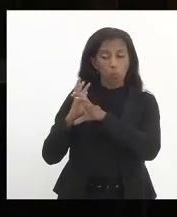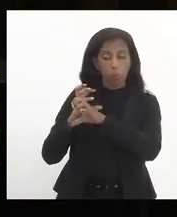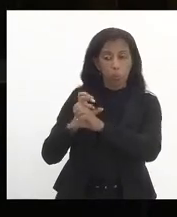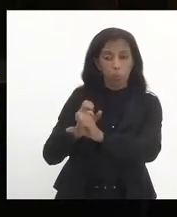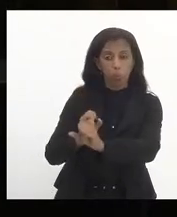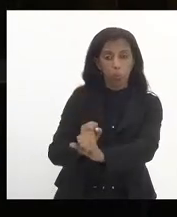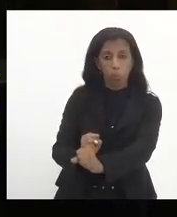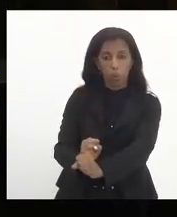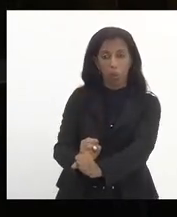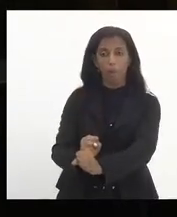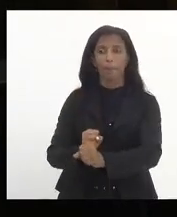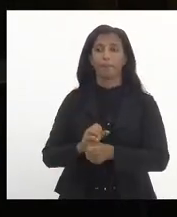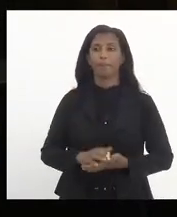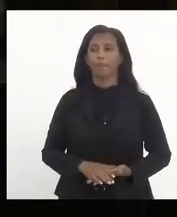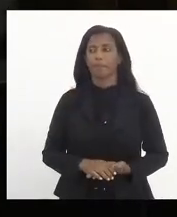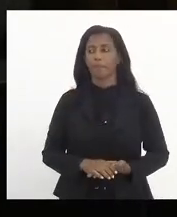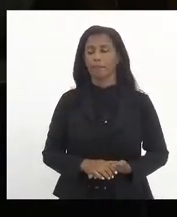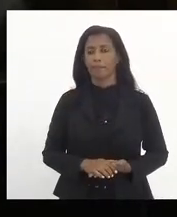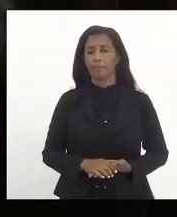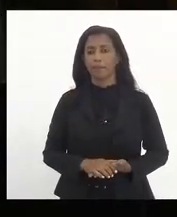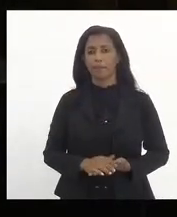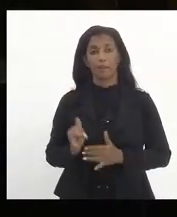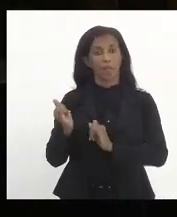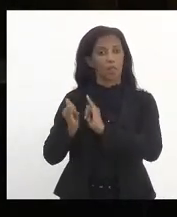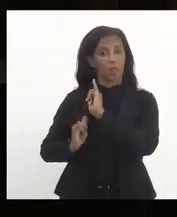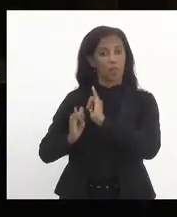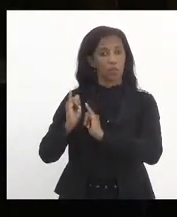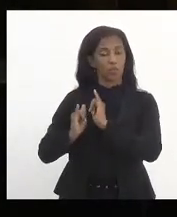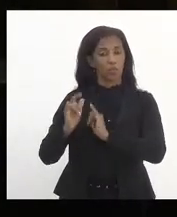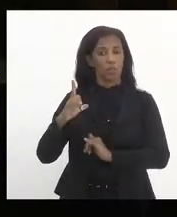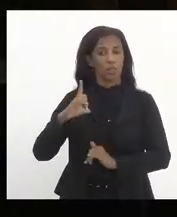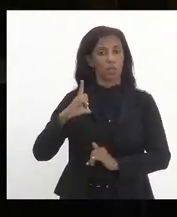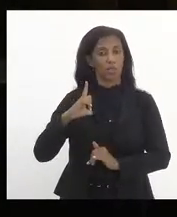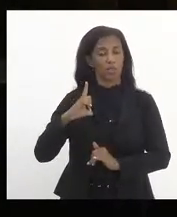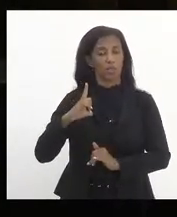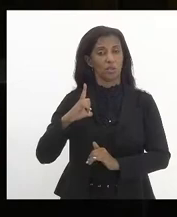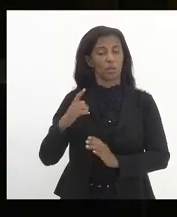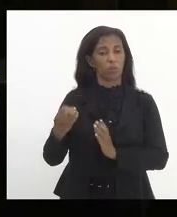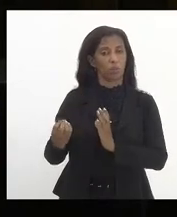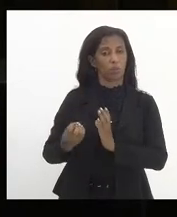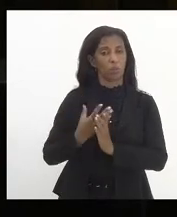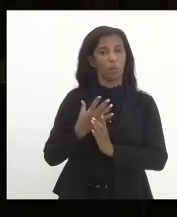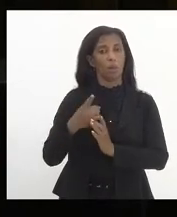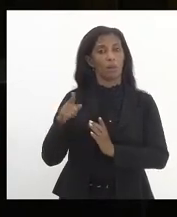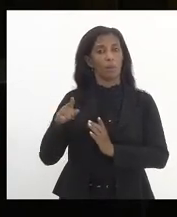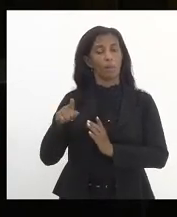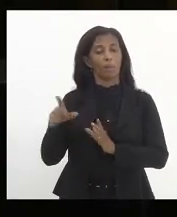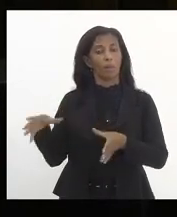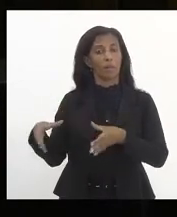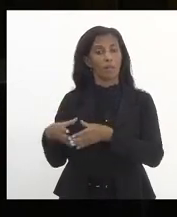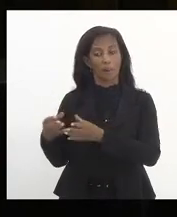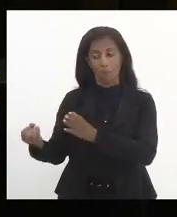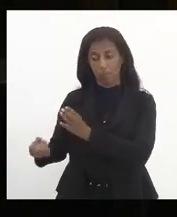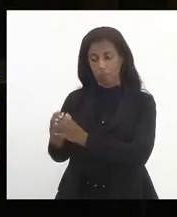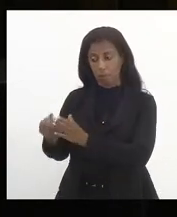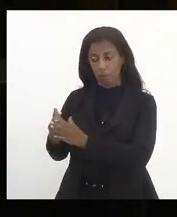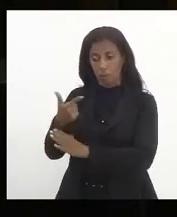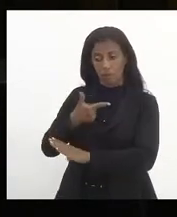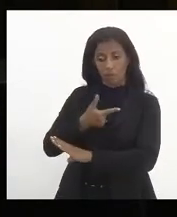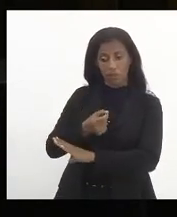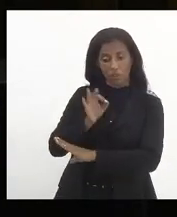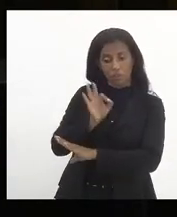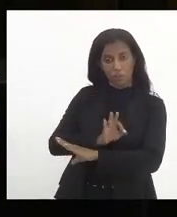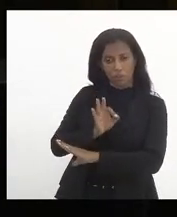de recursos industriais que são ativados por essa cadeia produtiva.